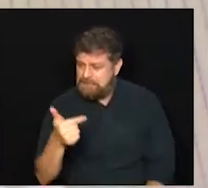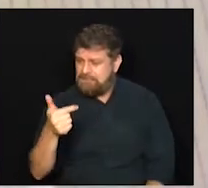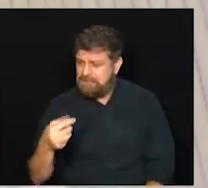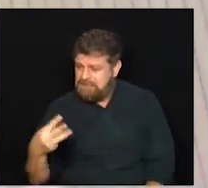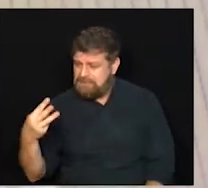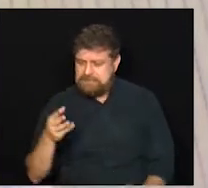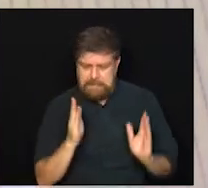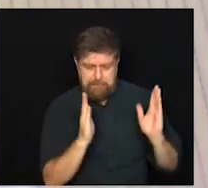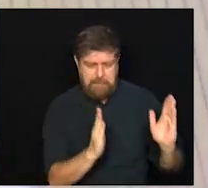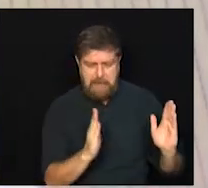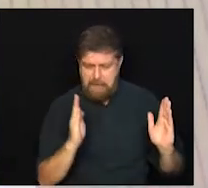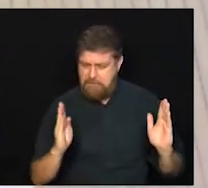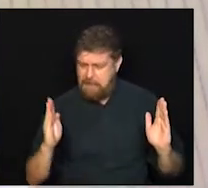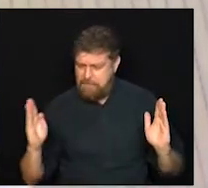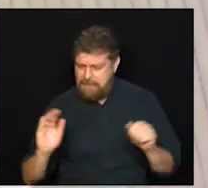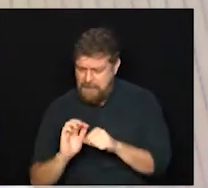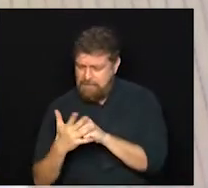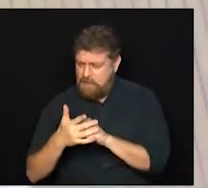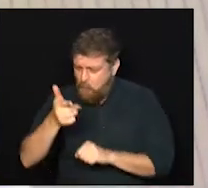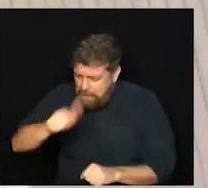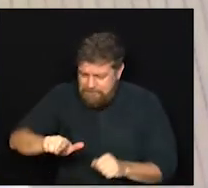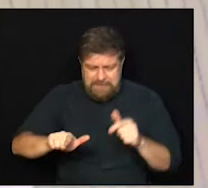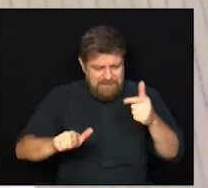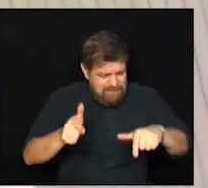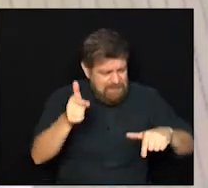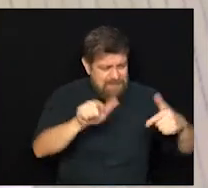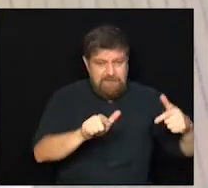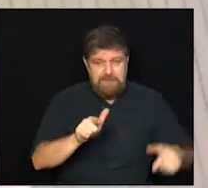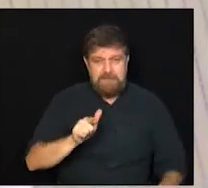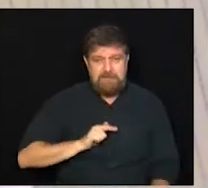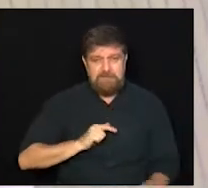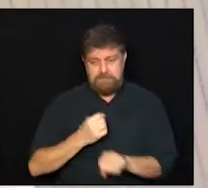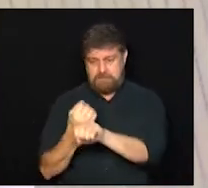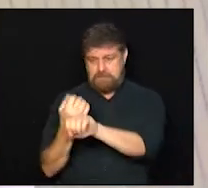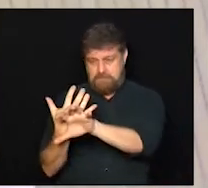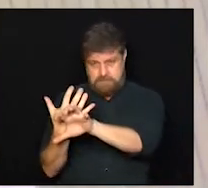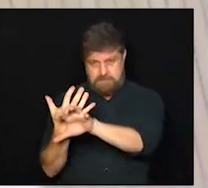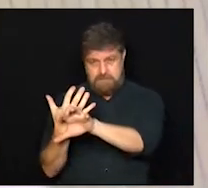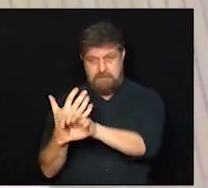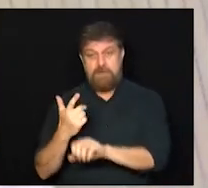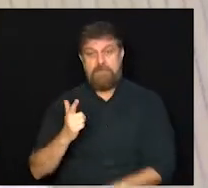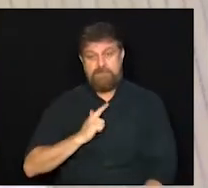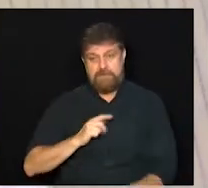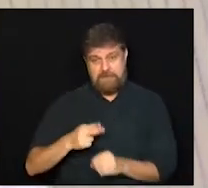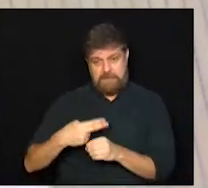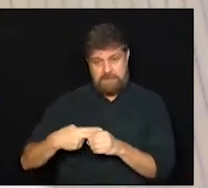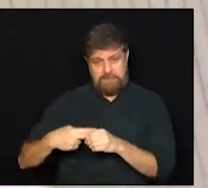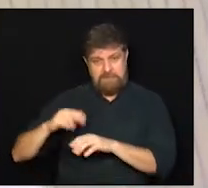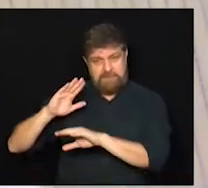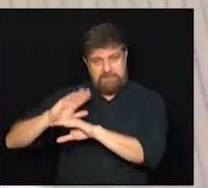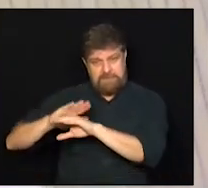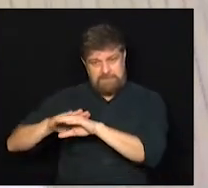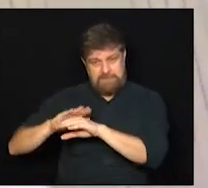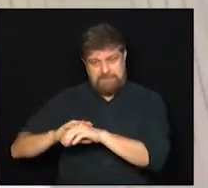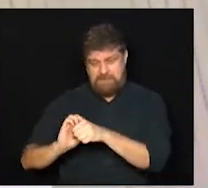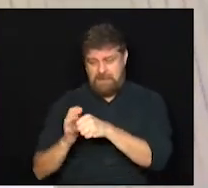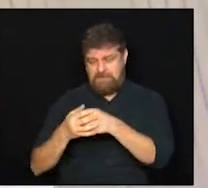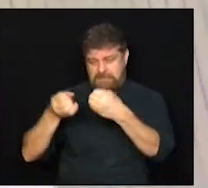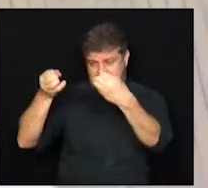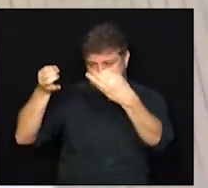Vocês têm também um serviço de teleatendimento criado pela Unicamp para esclarecimentos sobre a